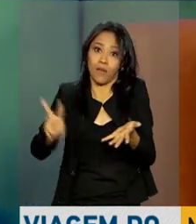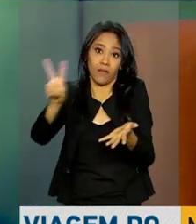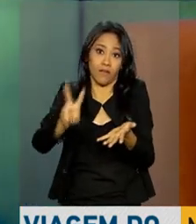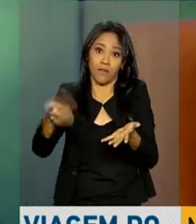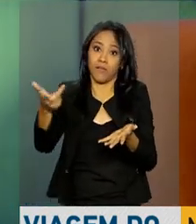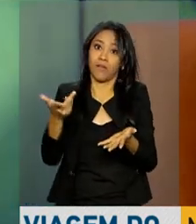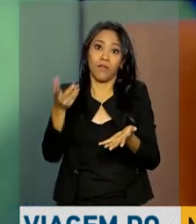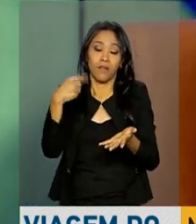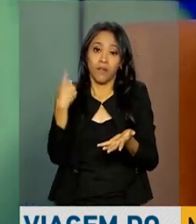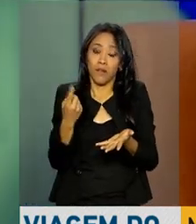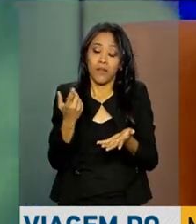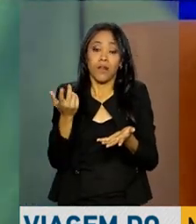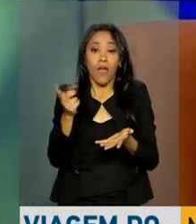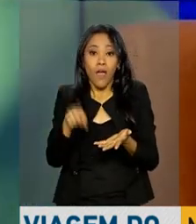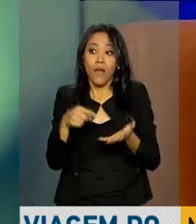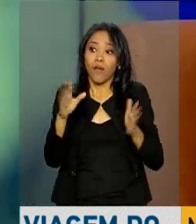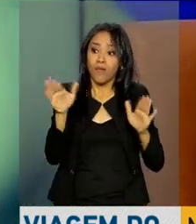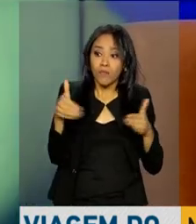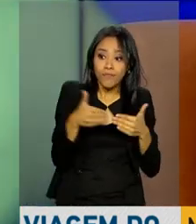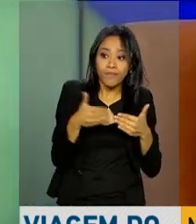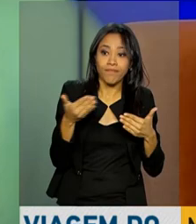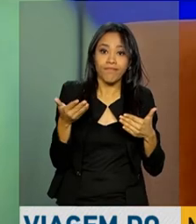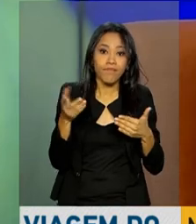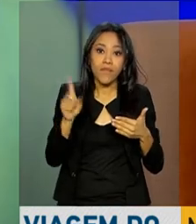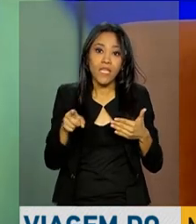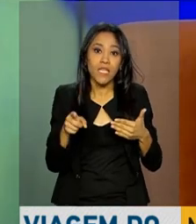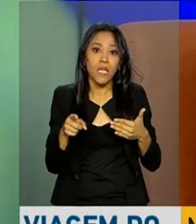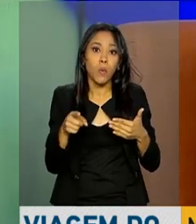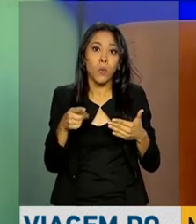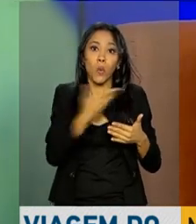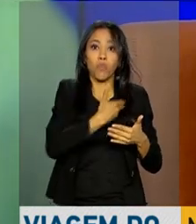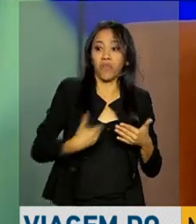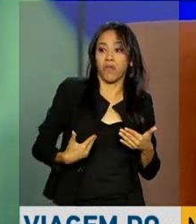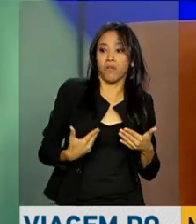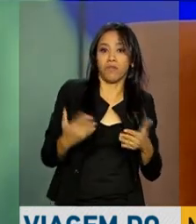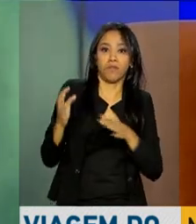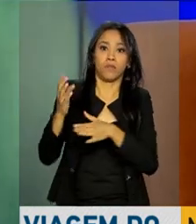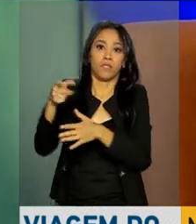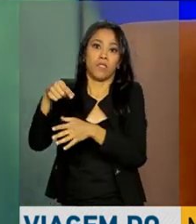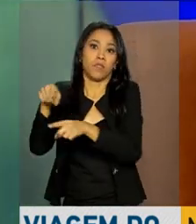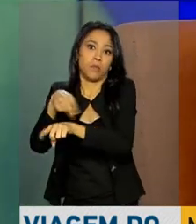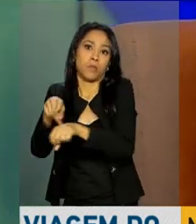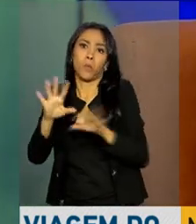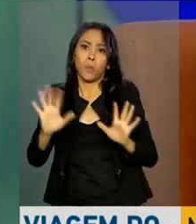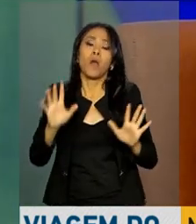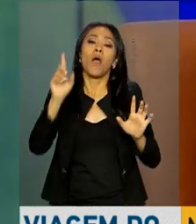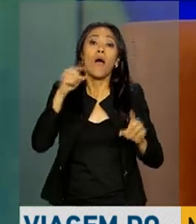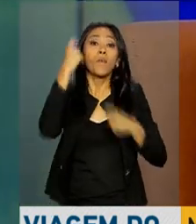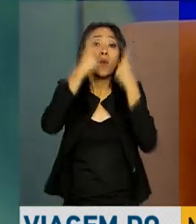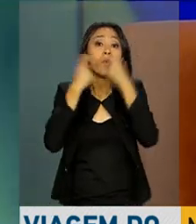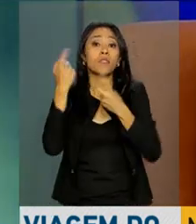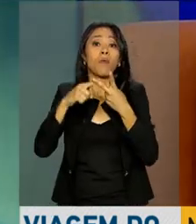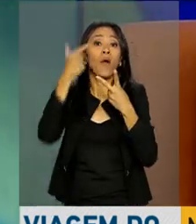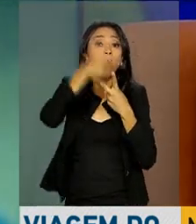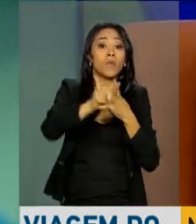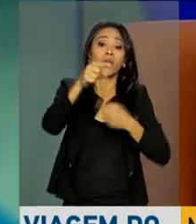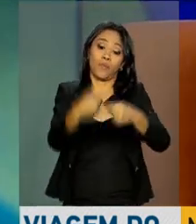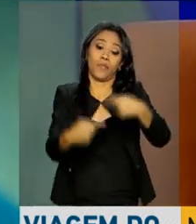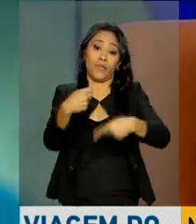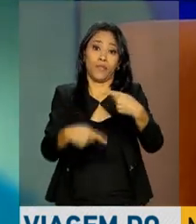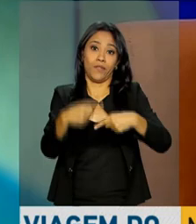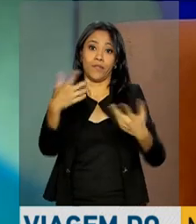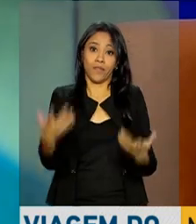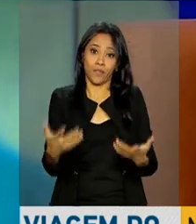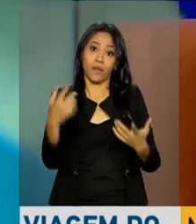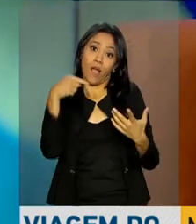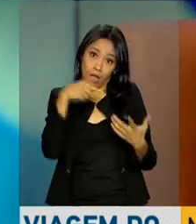relação institucional, é de Estado a Estado e não de Estado com governo. Não é? Mas outra é a preocupação política. Aqui sim diz